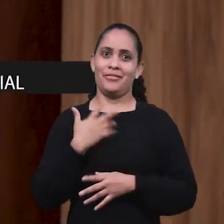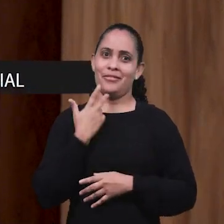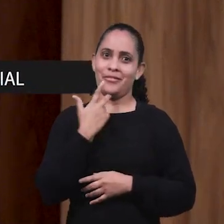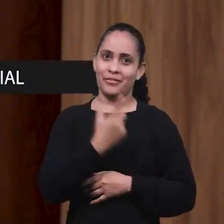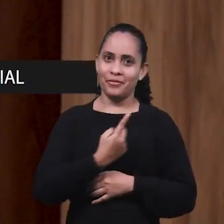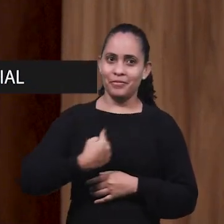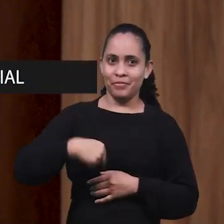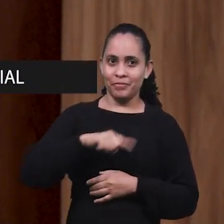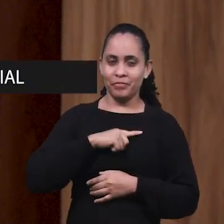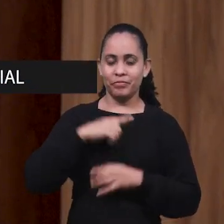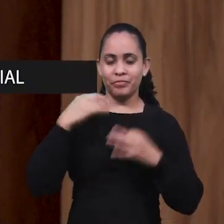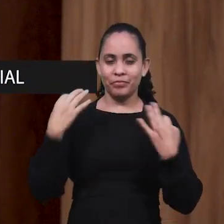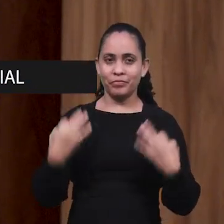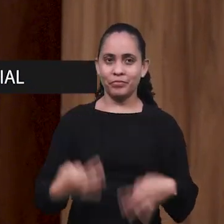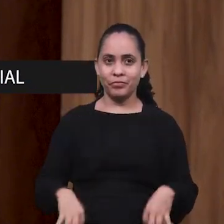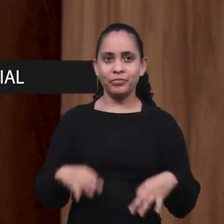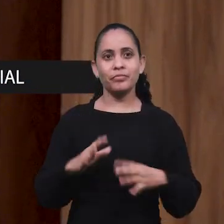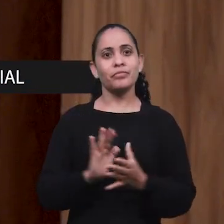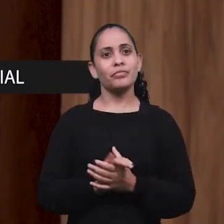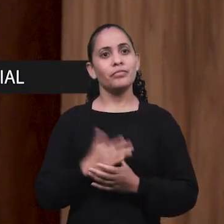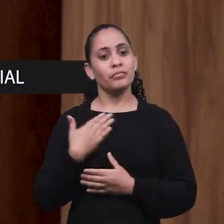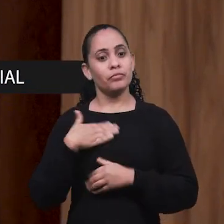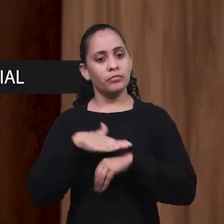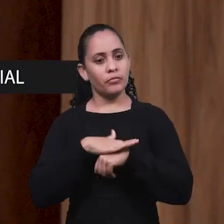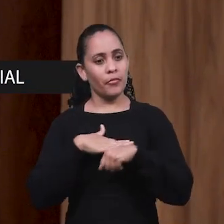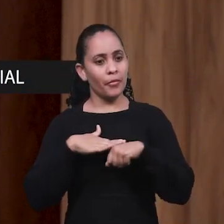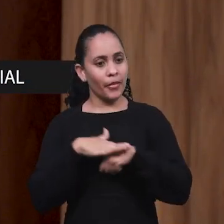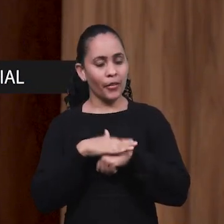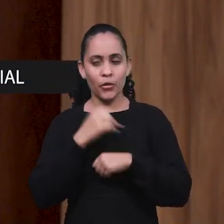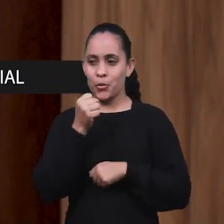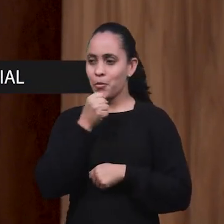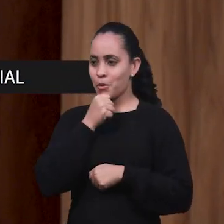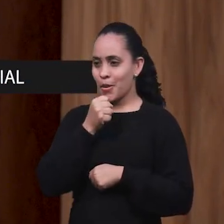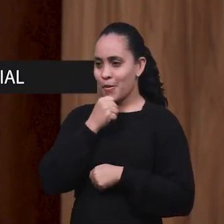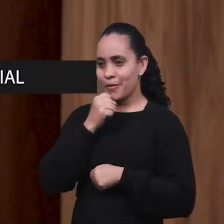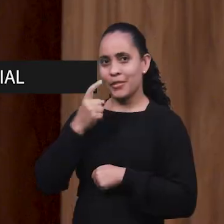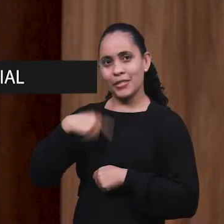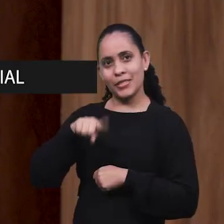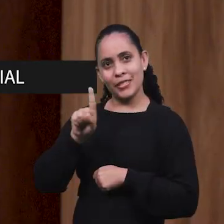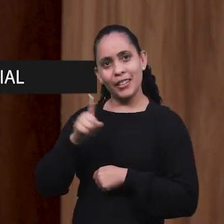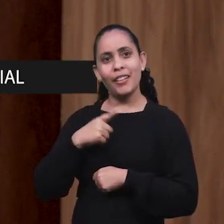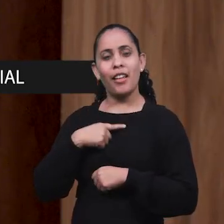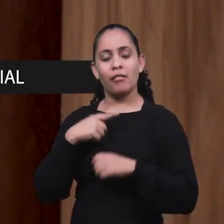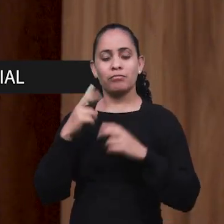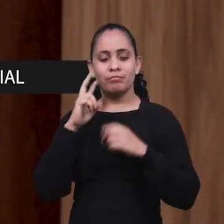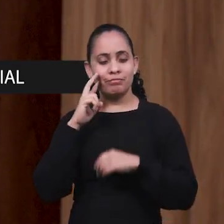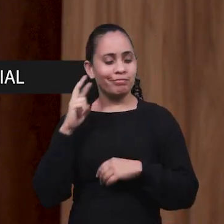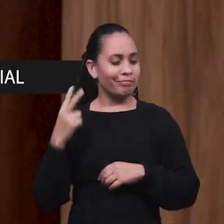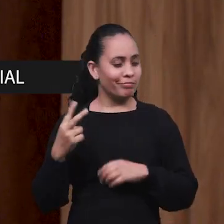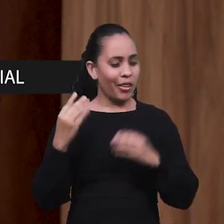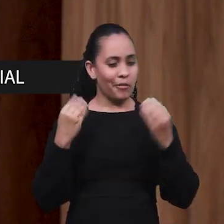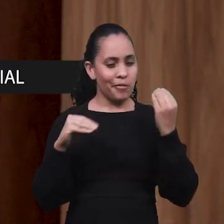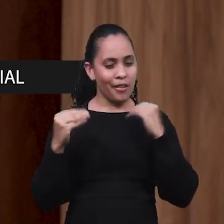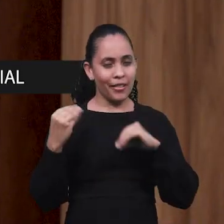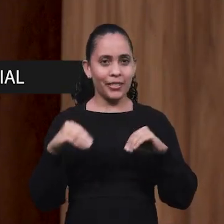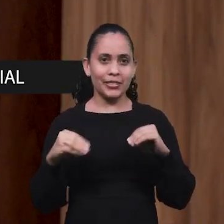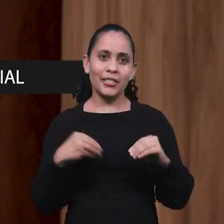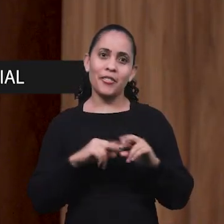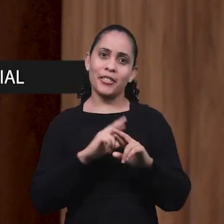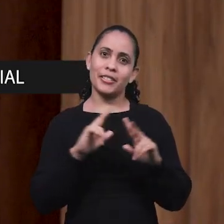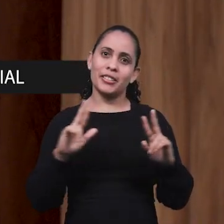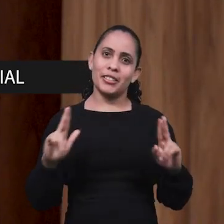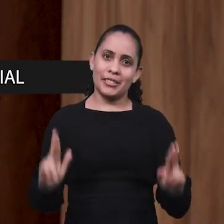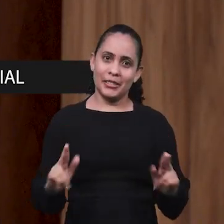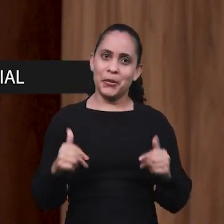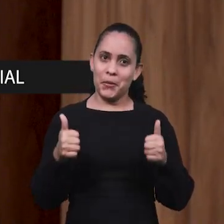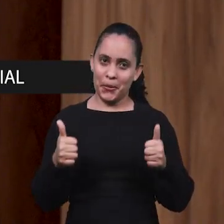seu comentário, por certo, eu já vou conversar com o entrevistado, eu tenho certeza que ele vai lá olhar o seu comentário e te dar mais detalhes